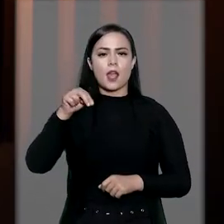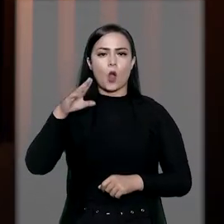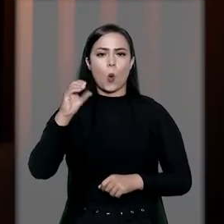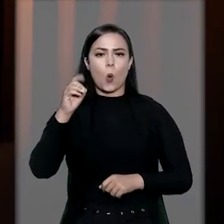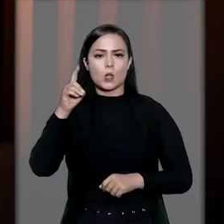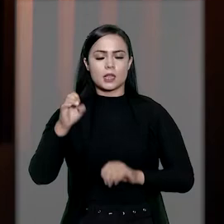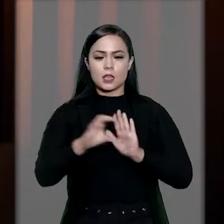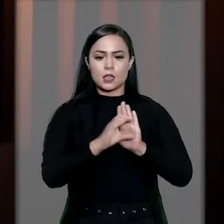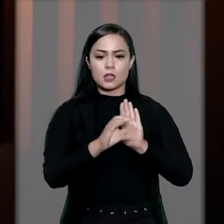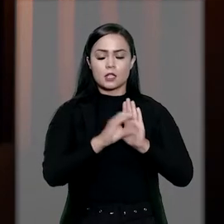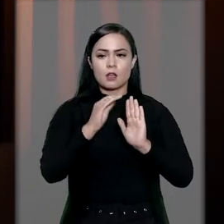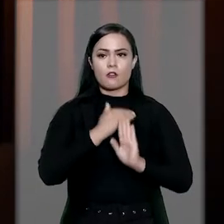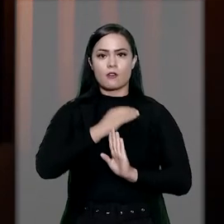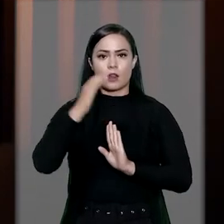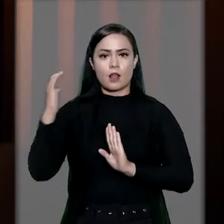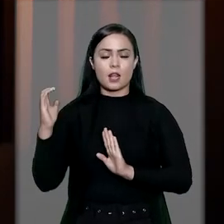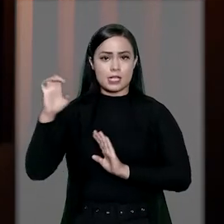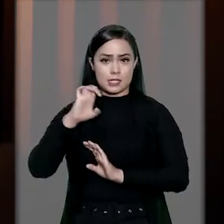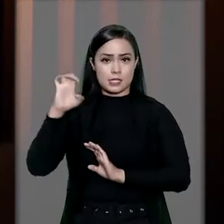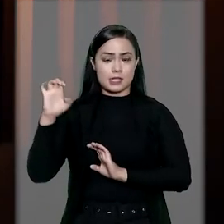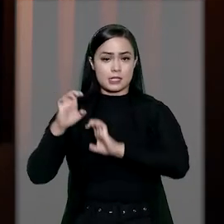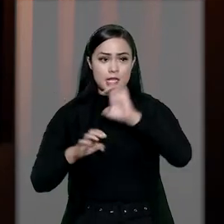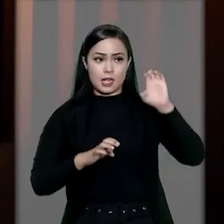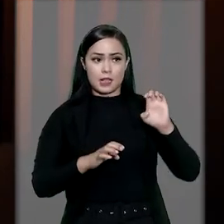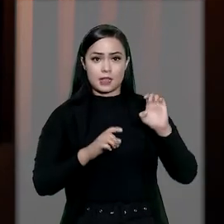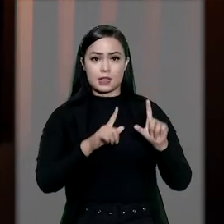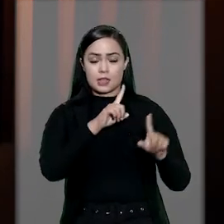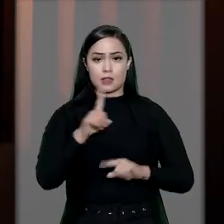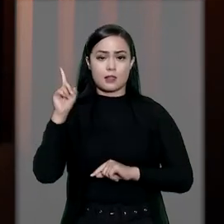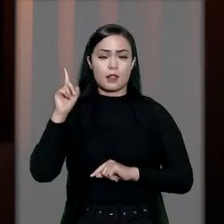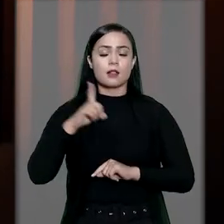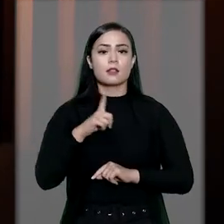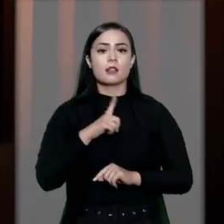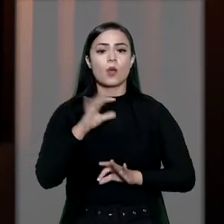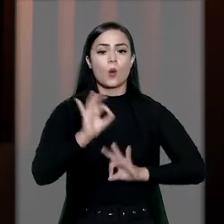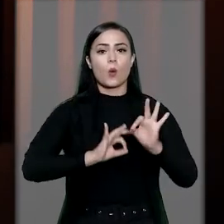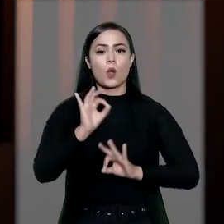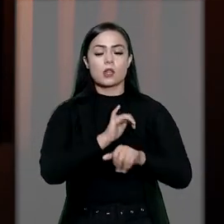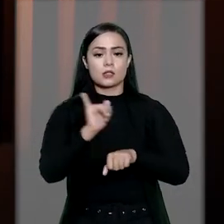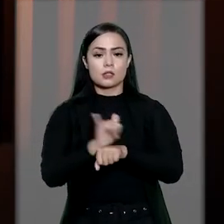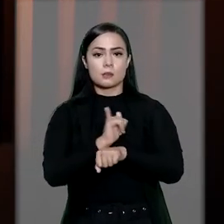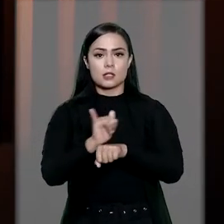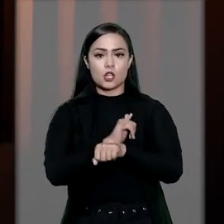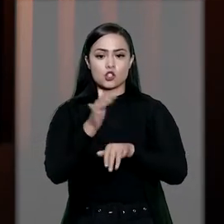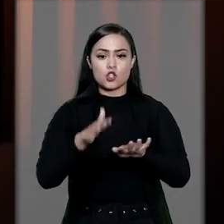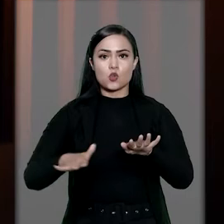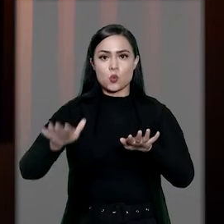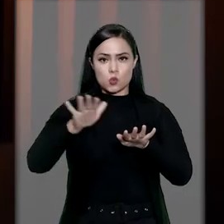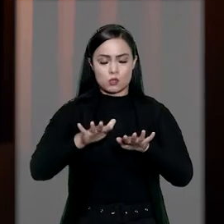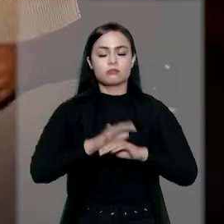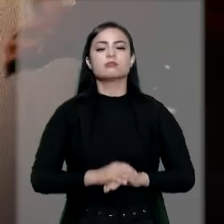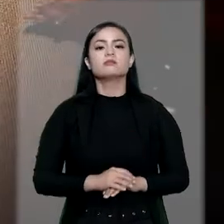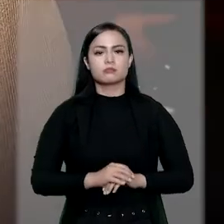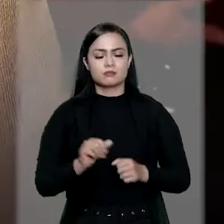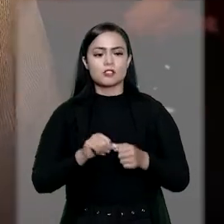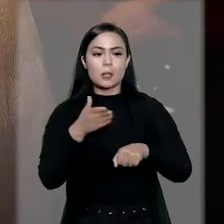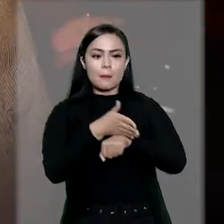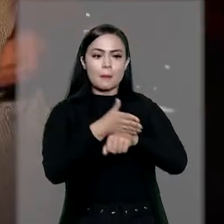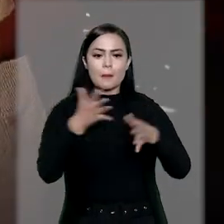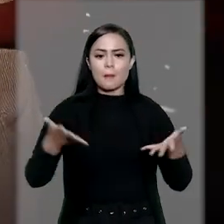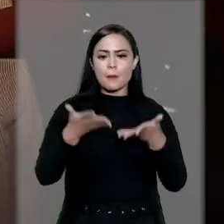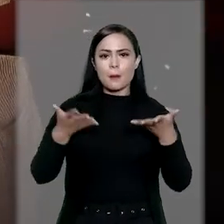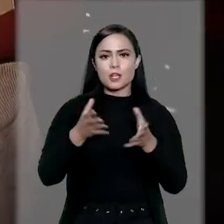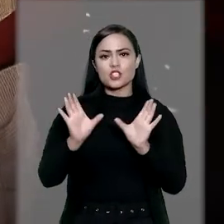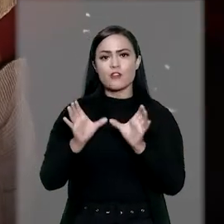QR Code localizado no canto inferior esquerdo da tela a cartilha elaborada pela Comissão de Acessibilidade e Inclusão. Faça a sua